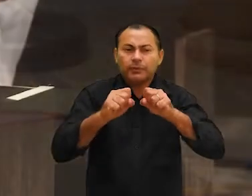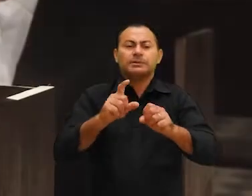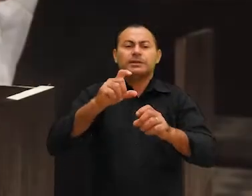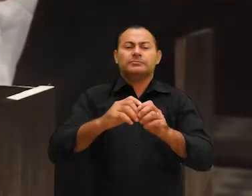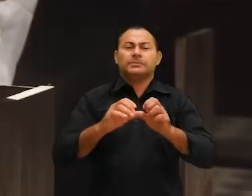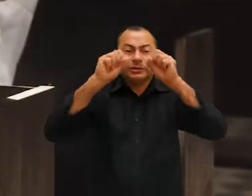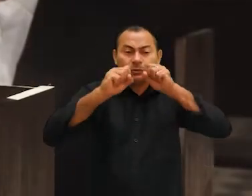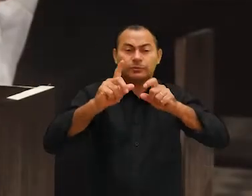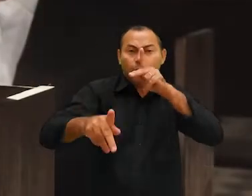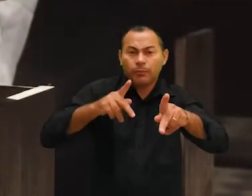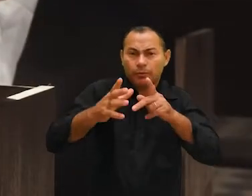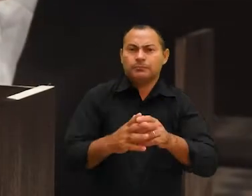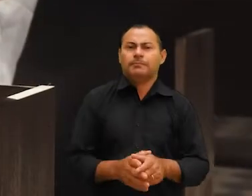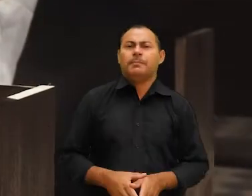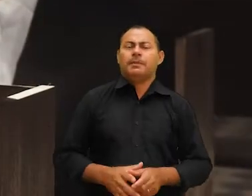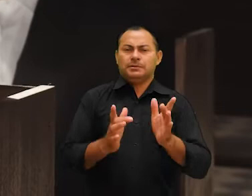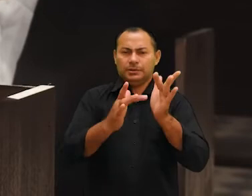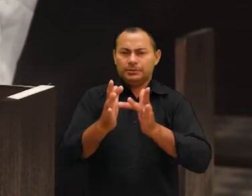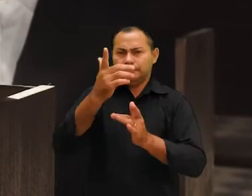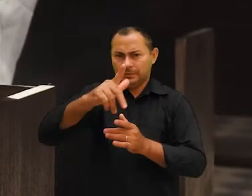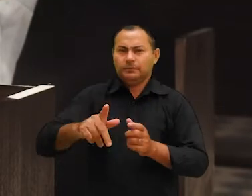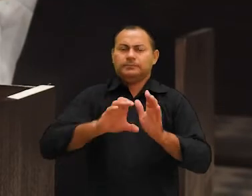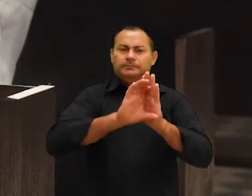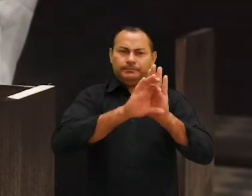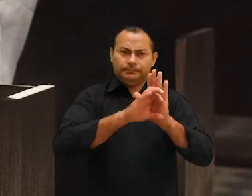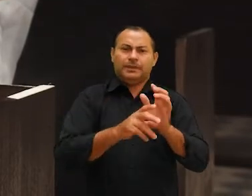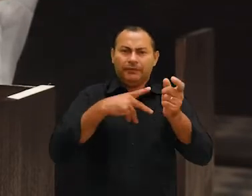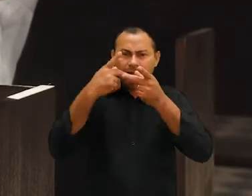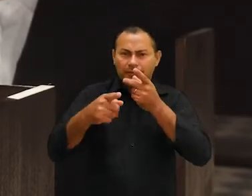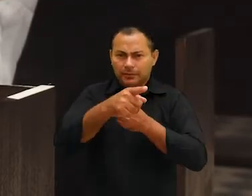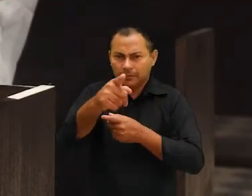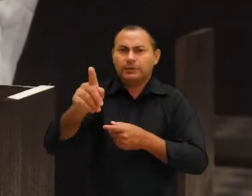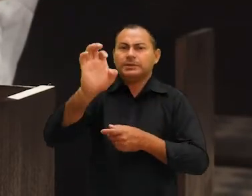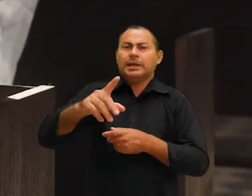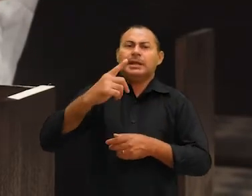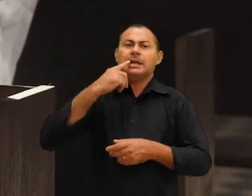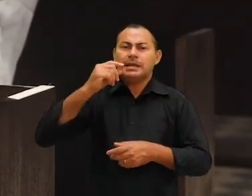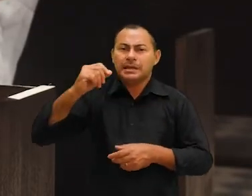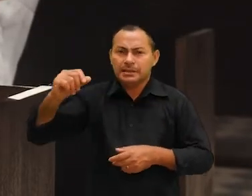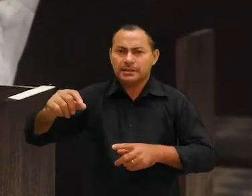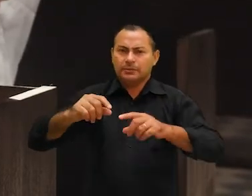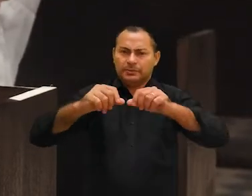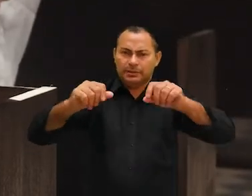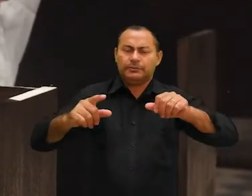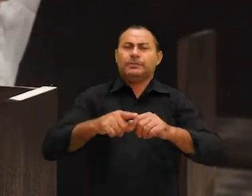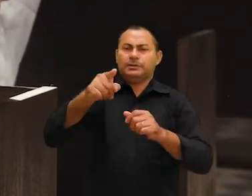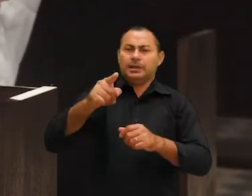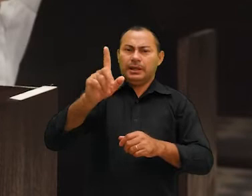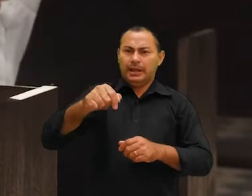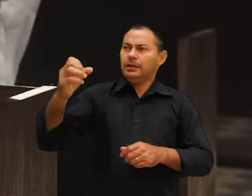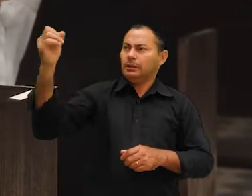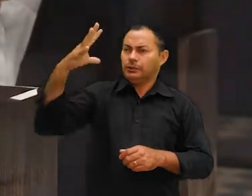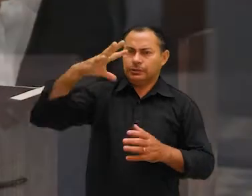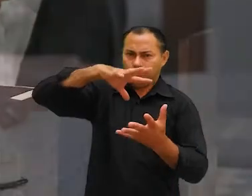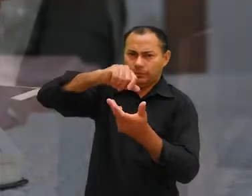com outra ilustração Jesus reforçam mesmo conceito ele está dizendo que você é a terra você